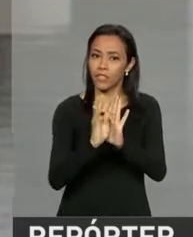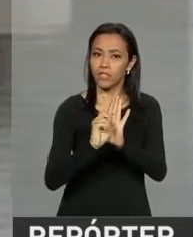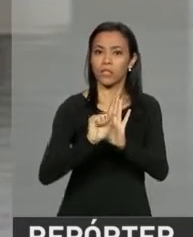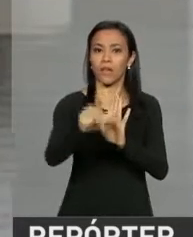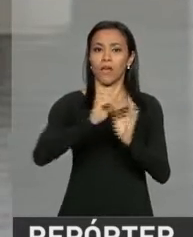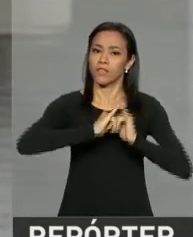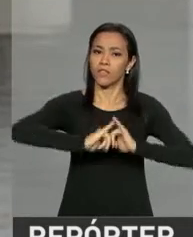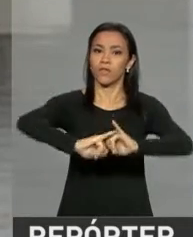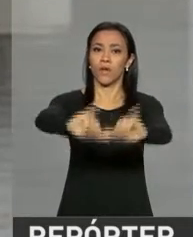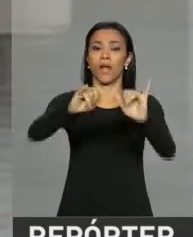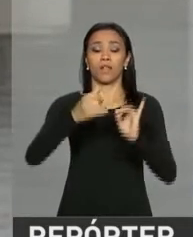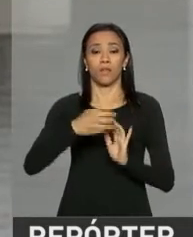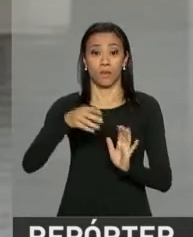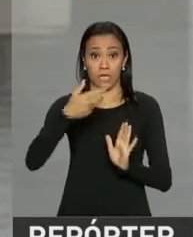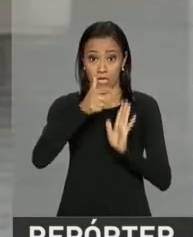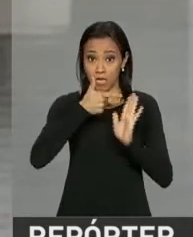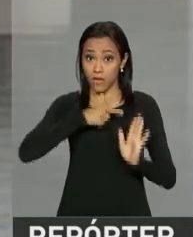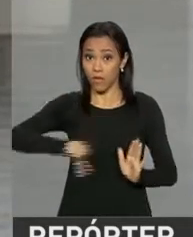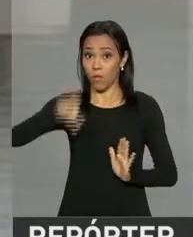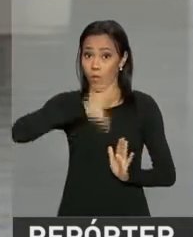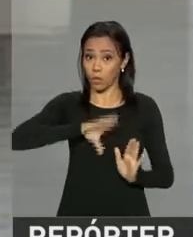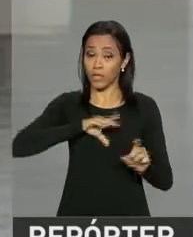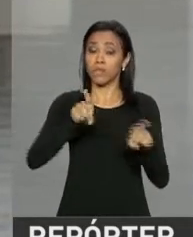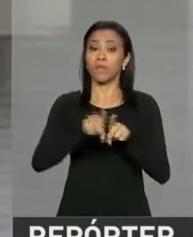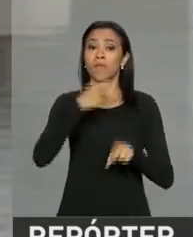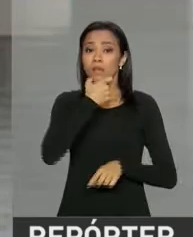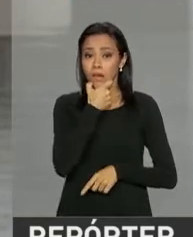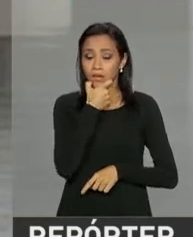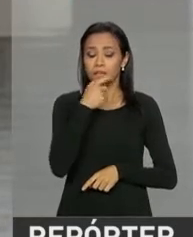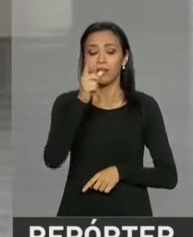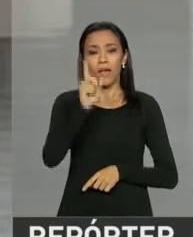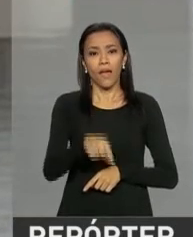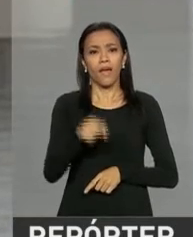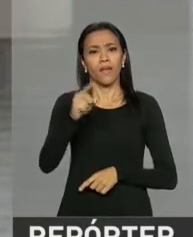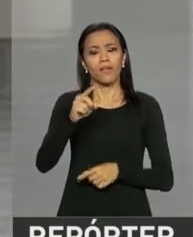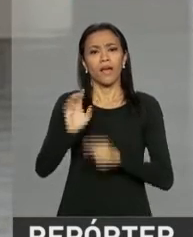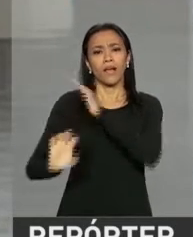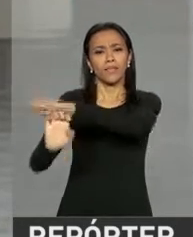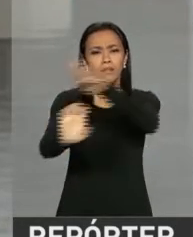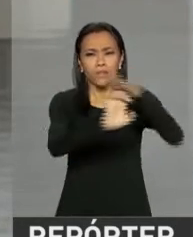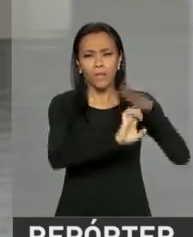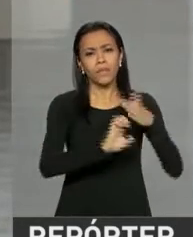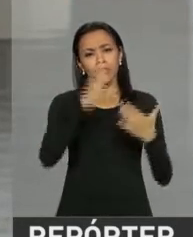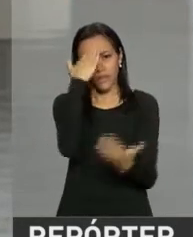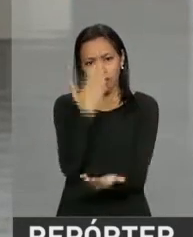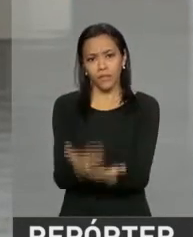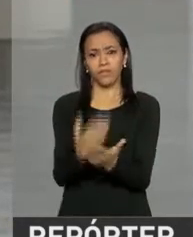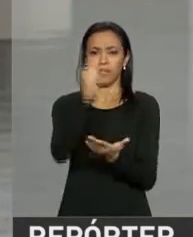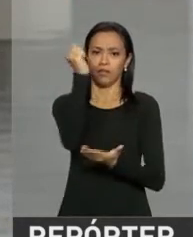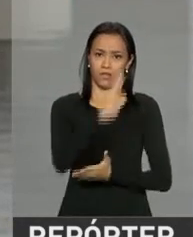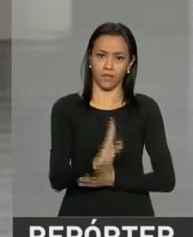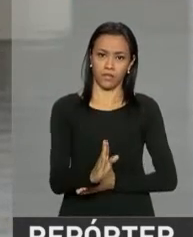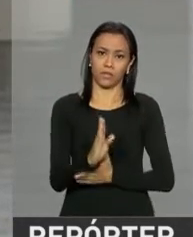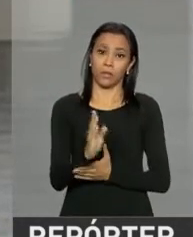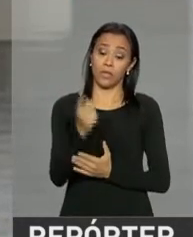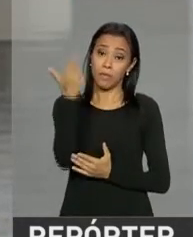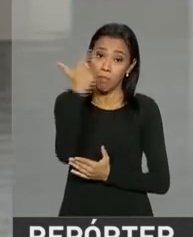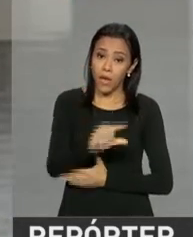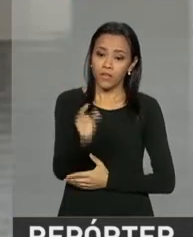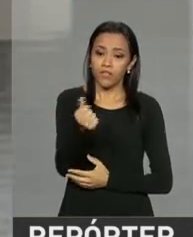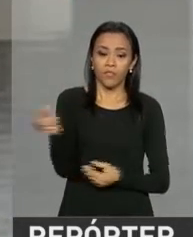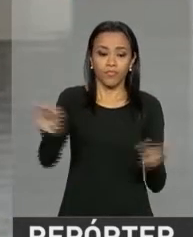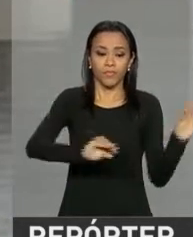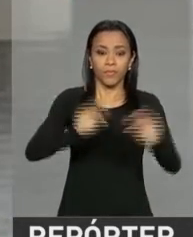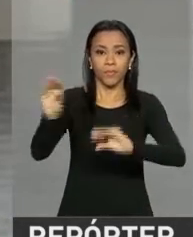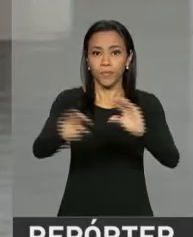inglês o secretário disse que é importante retomar a confiança dos investidores no país e que é preciso para isso investir mais ainda os setores